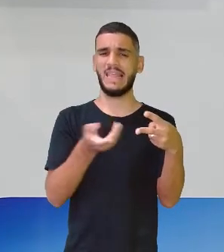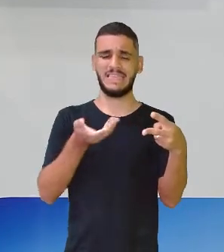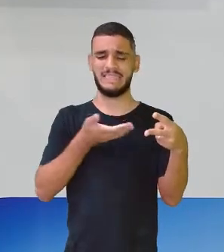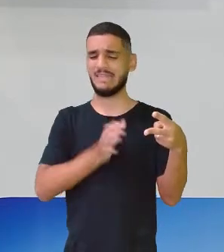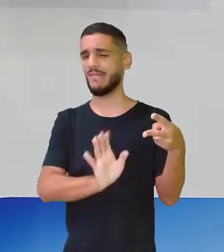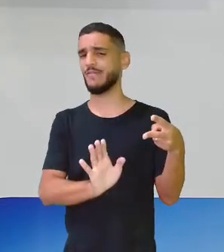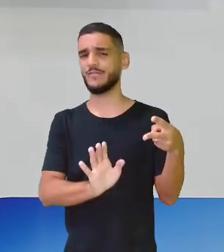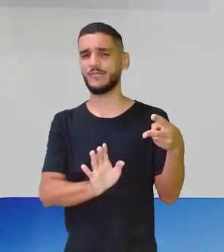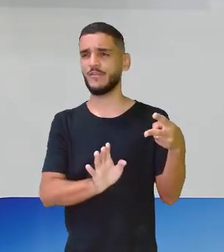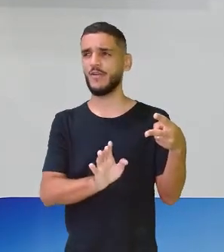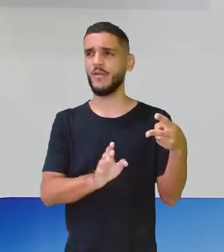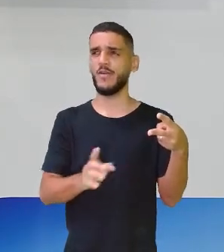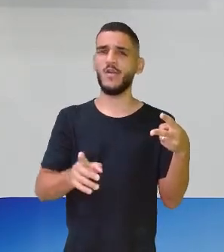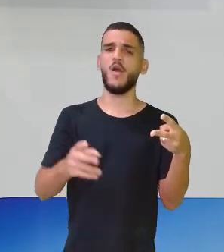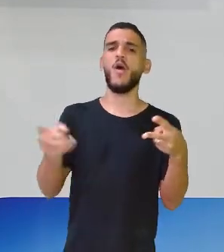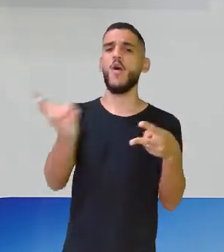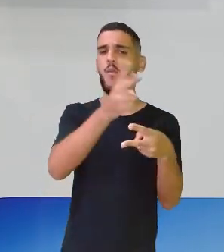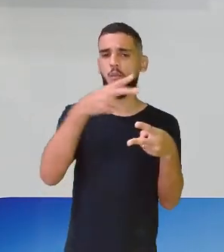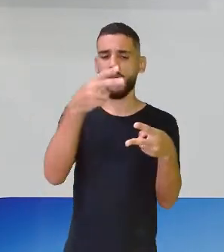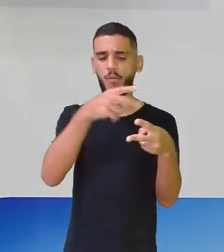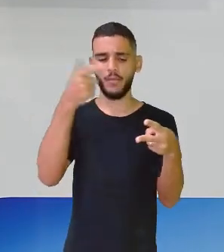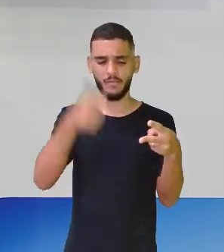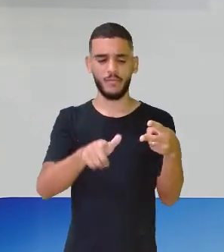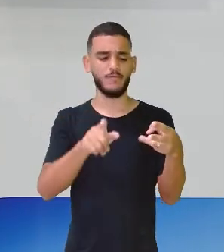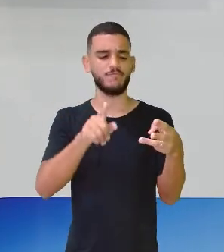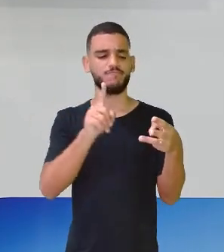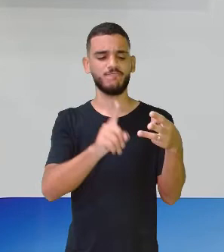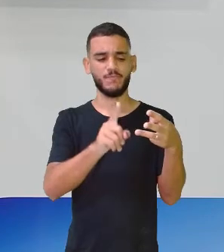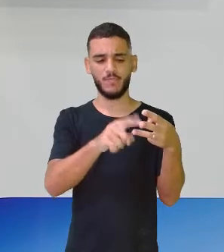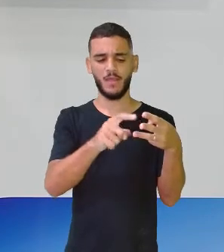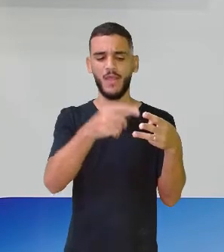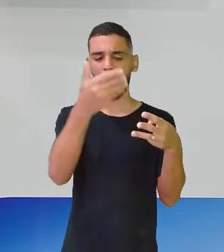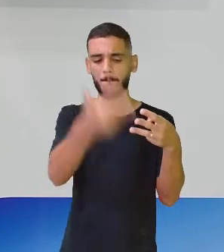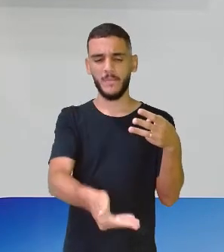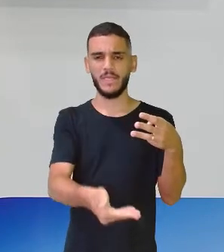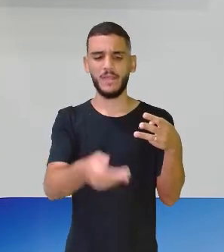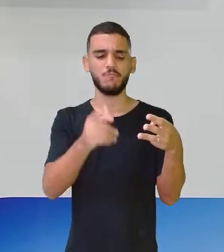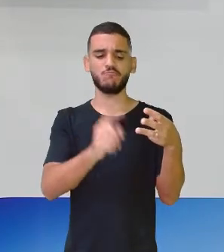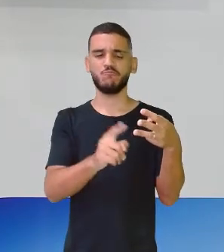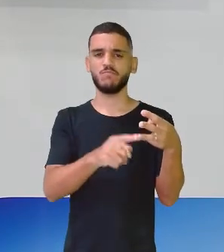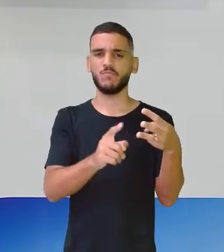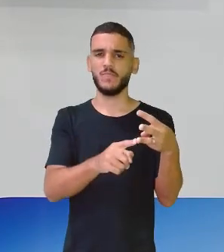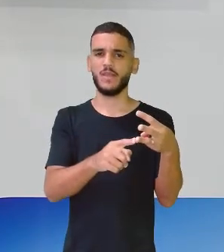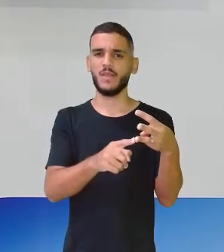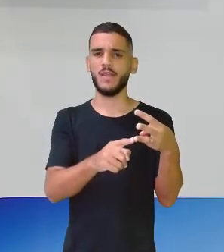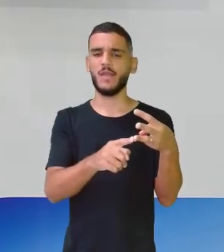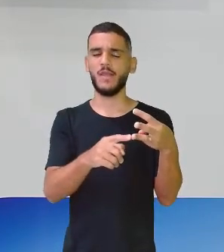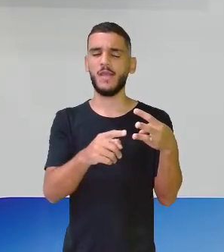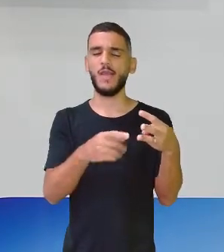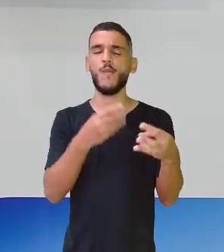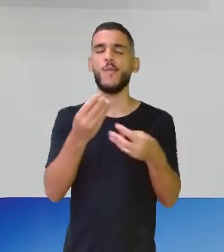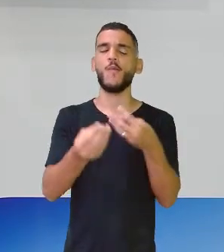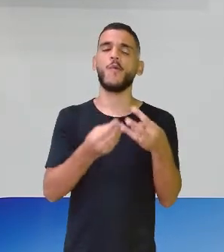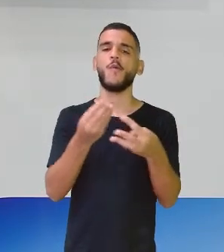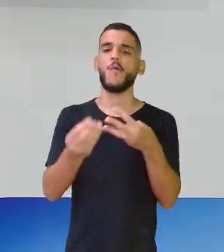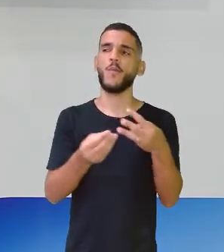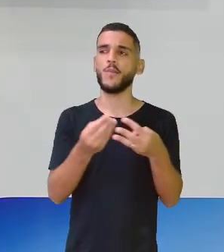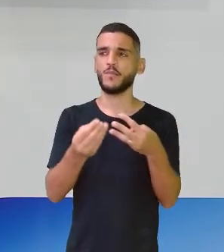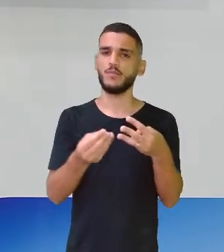gostou. E aí o pé de vento veio novamente e ele perdeu o ão. E aí ele conseguiu achar um escondidinho e ele virou